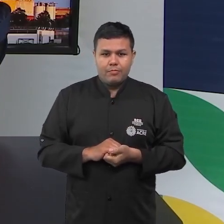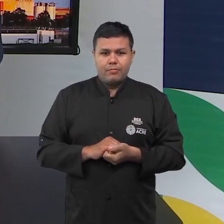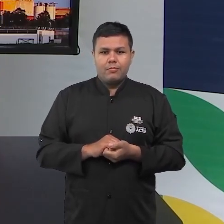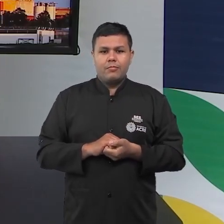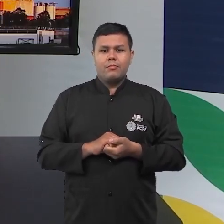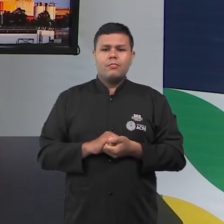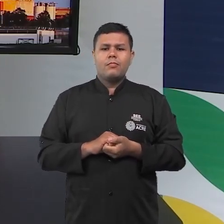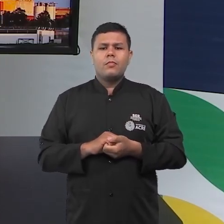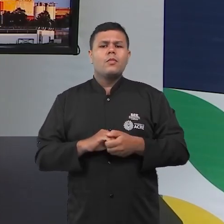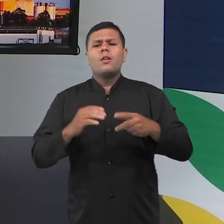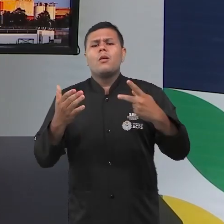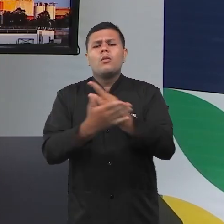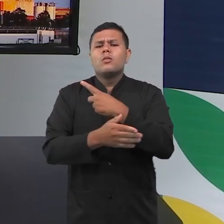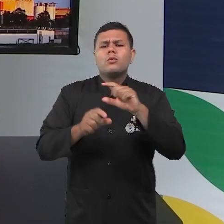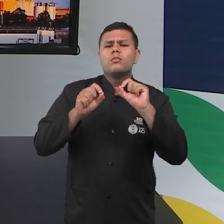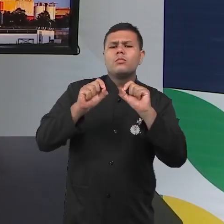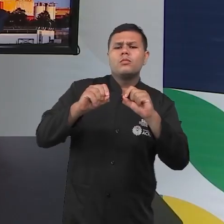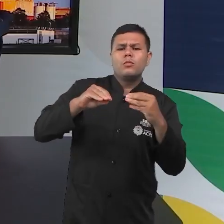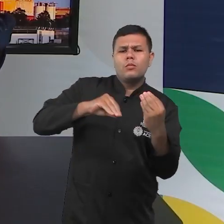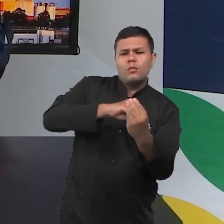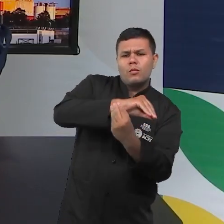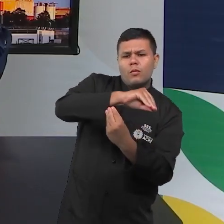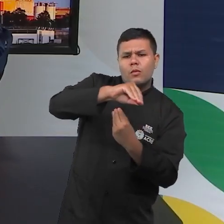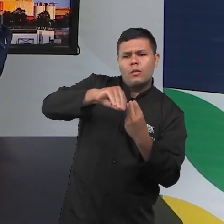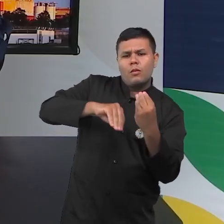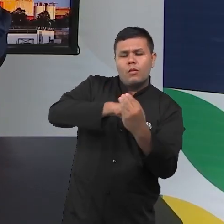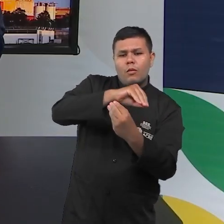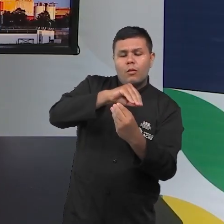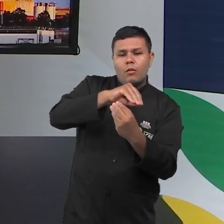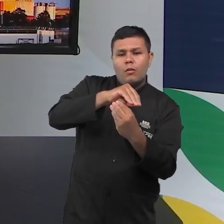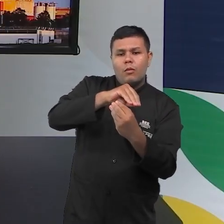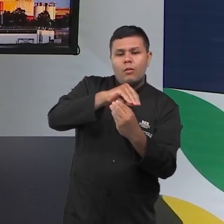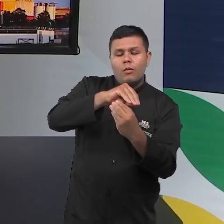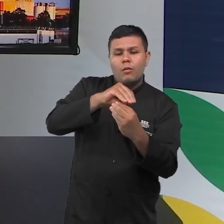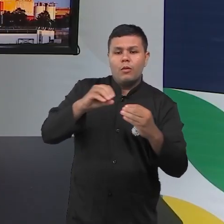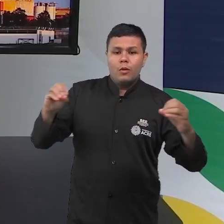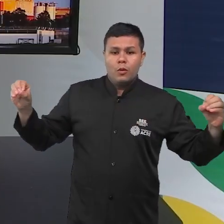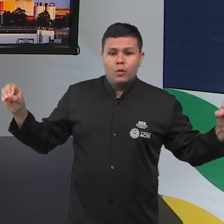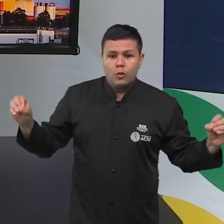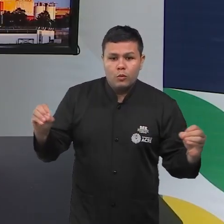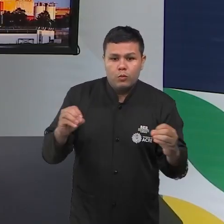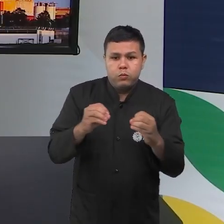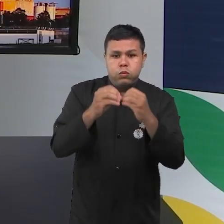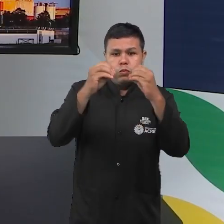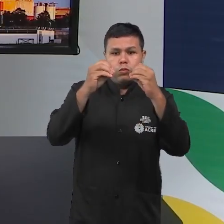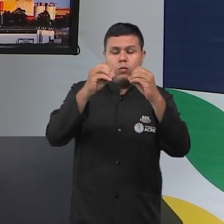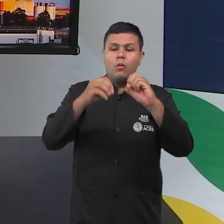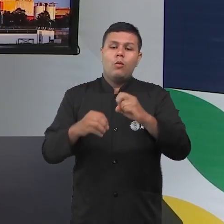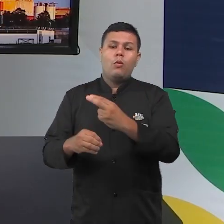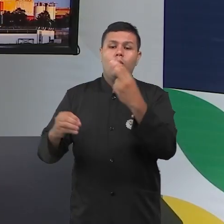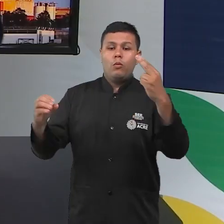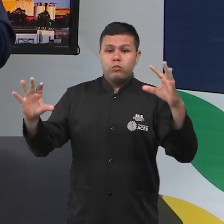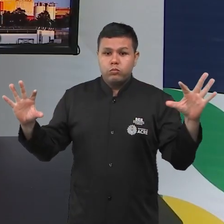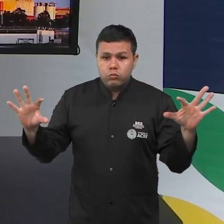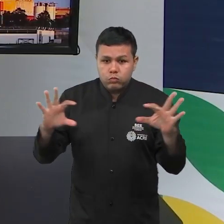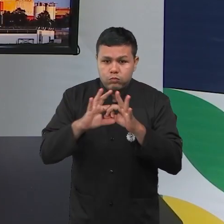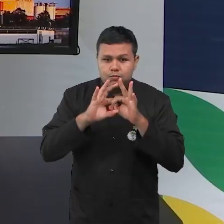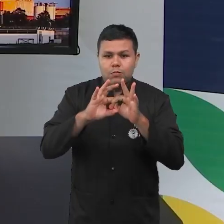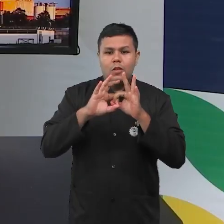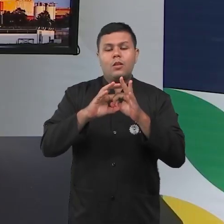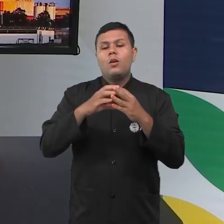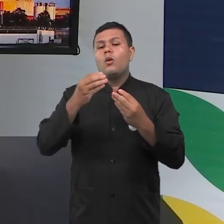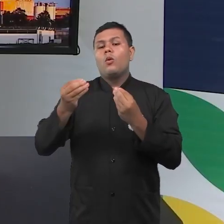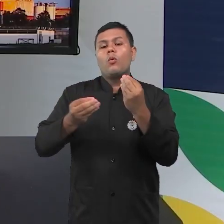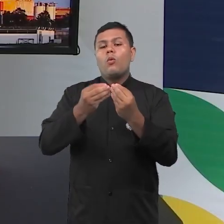responder. Será que aqui está acontecendo uma reação de fissão nuclear ou está acontecendo uma reação de fusão nuclear? Como que a energia